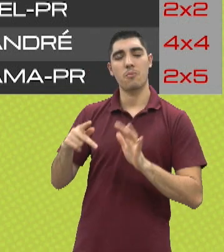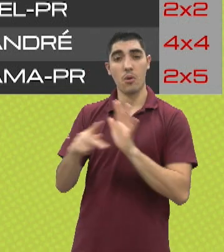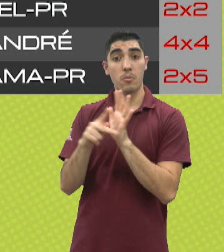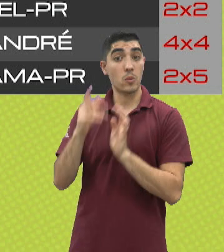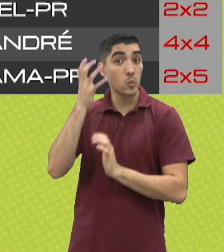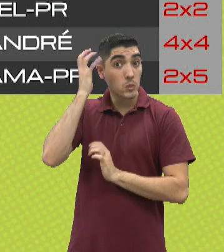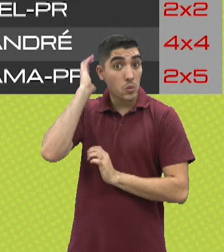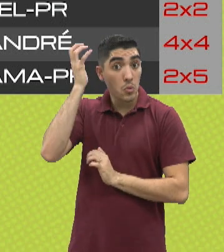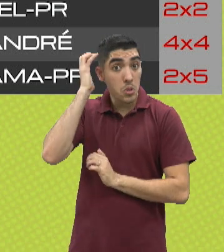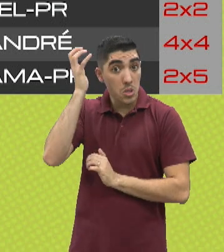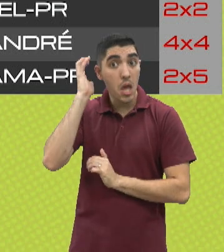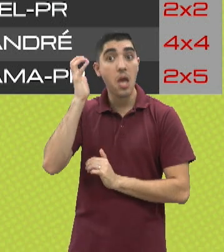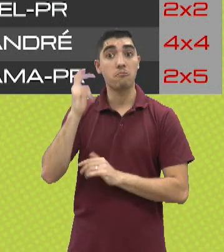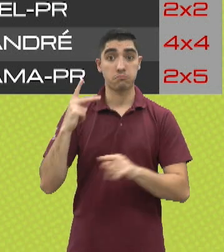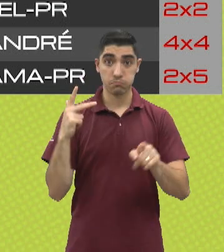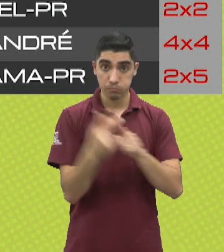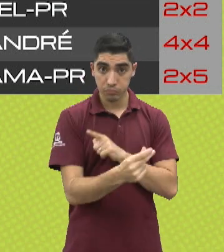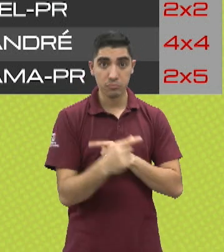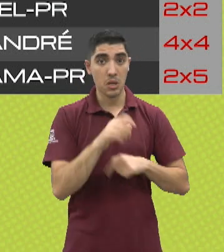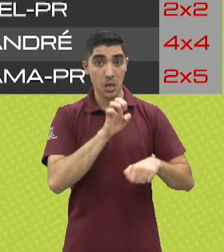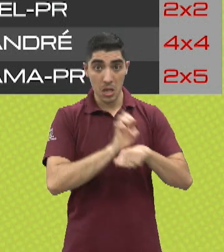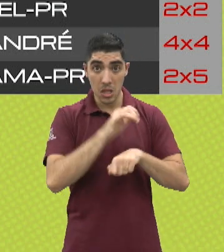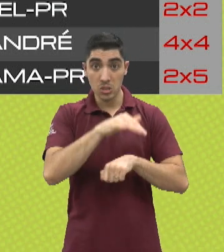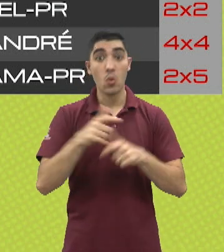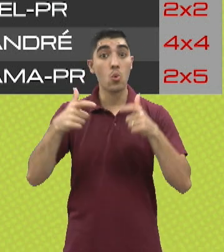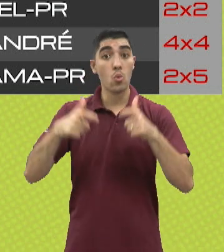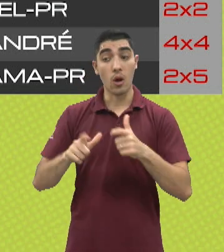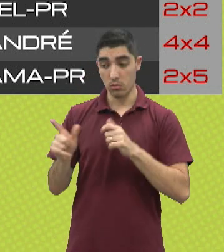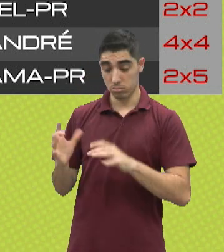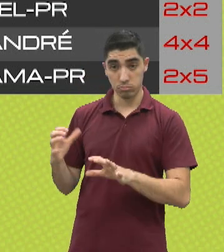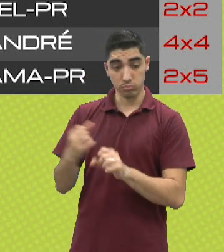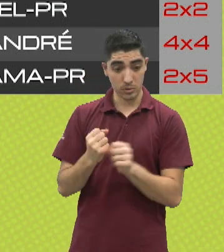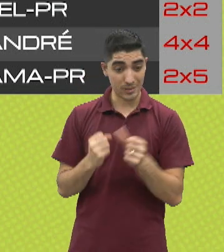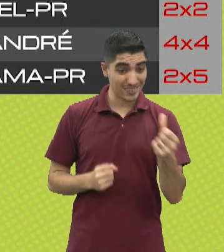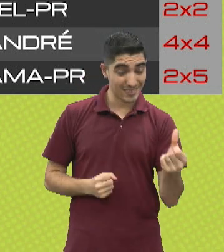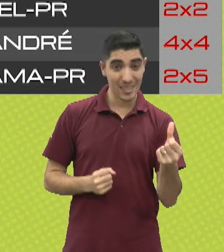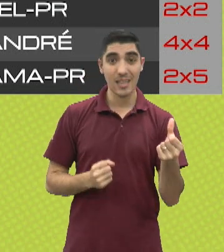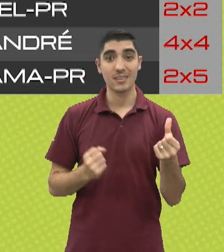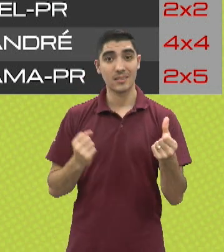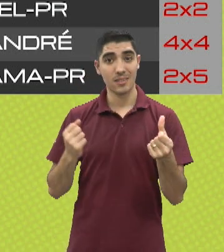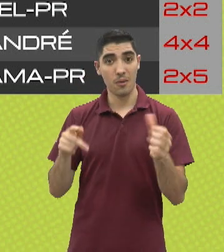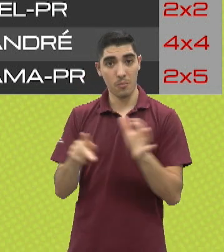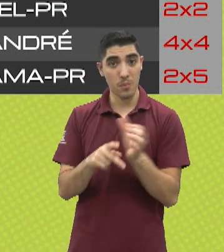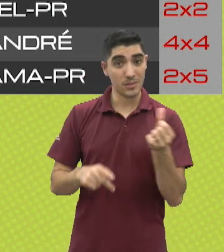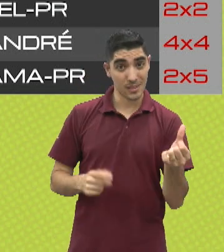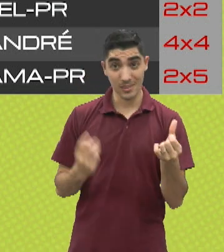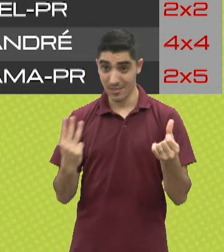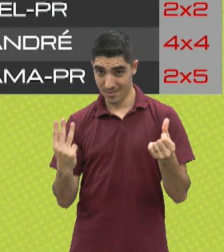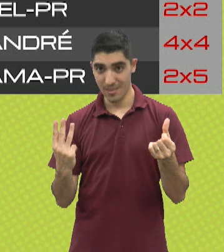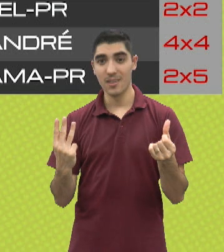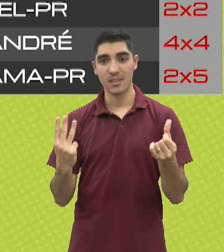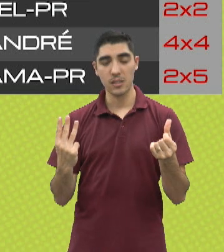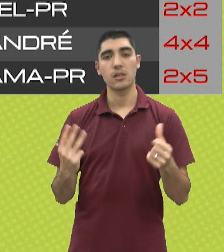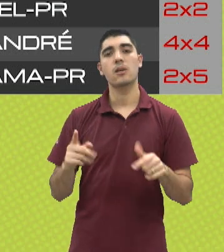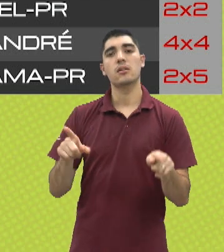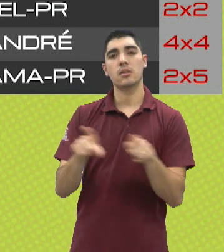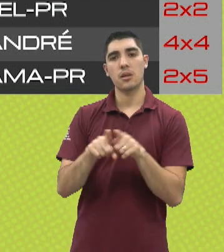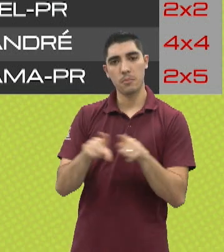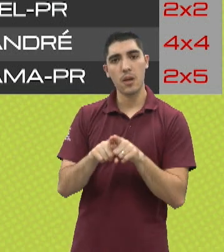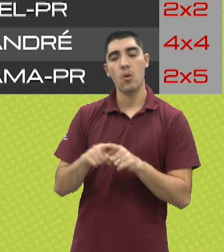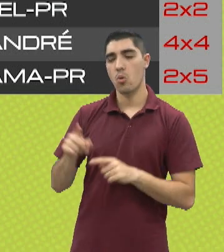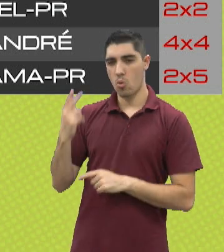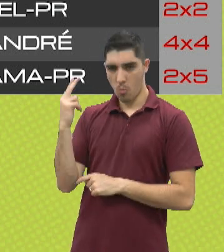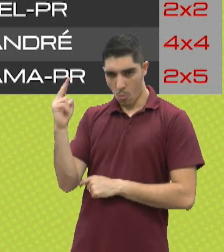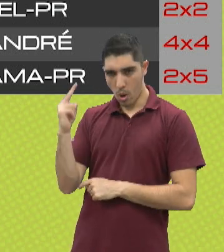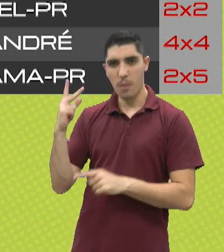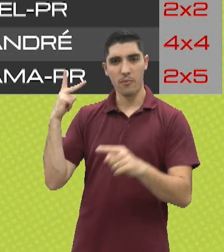André goleou o Atlântico Erechim em Erechim por 6-2. Santo André conseguiu a classificação e o Umuarama venceu 2 vezes o São José.